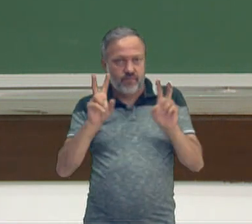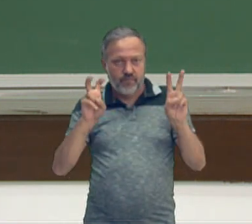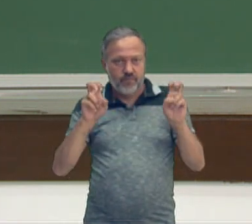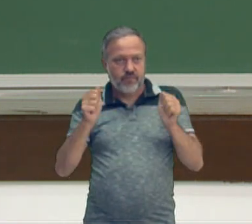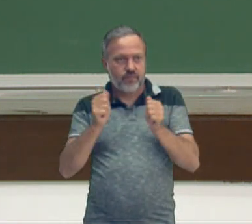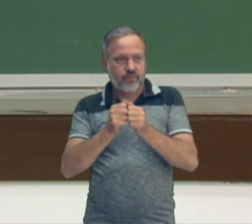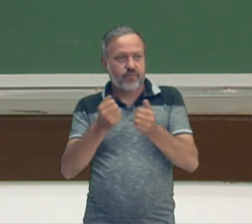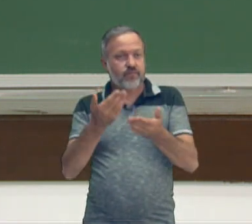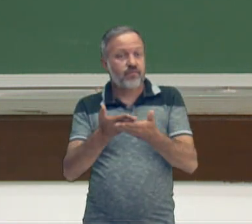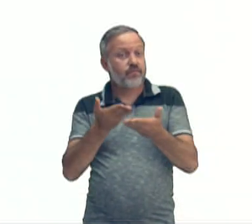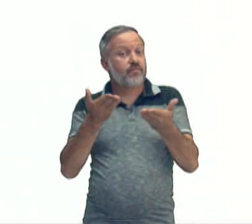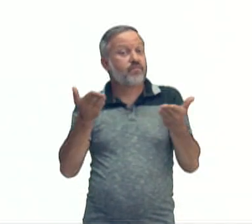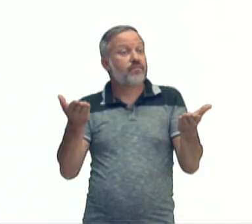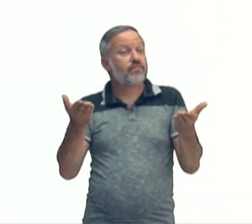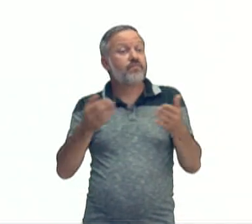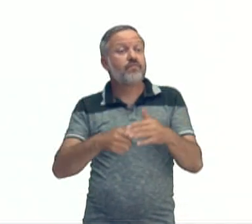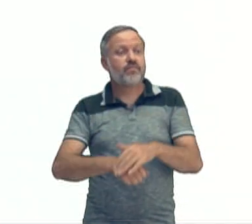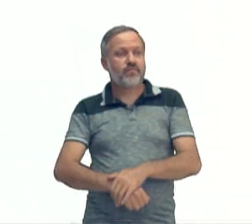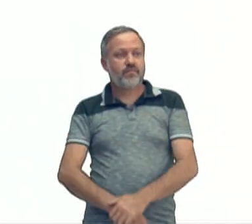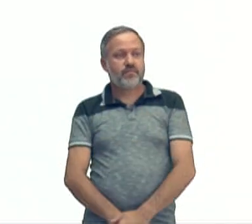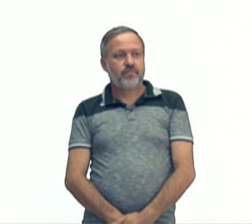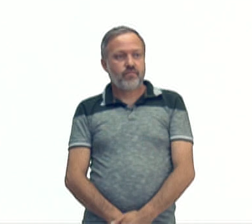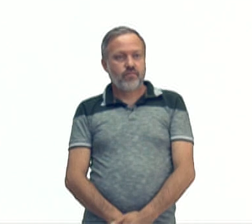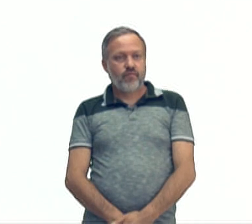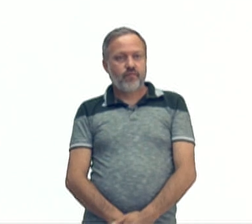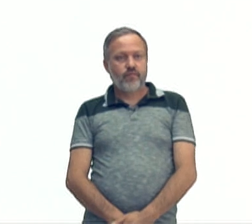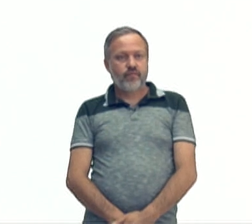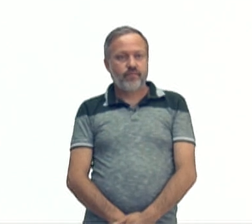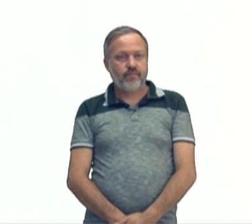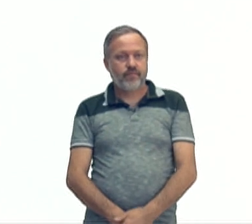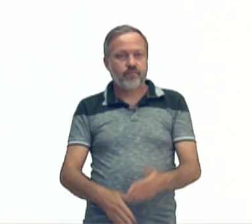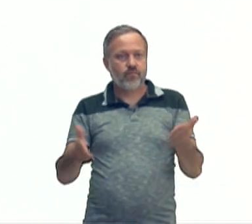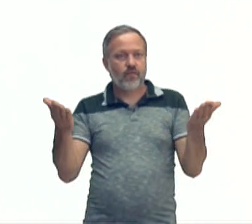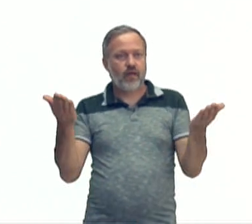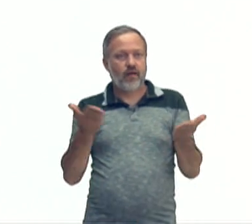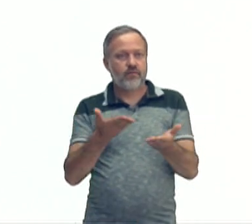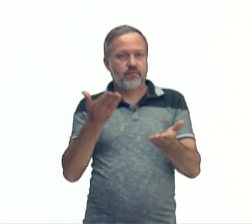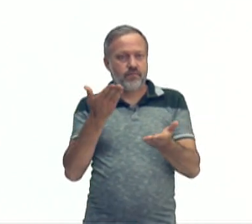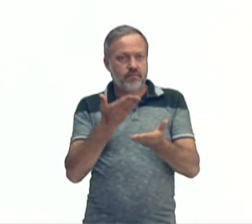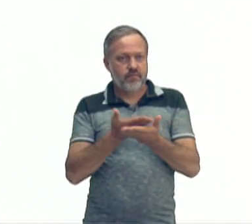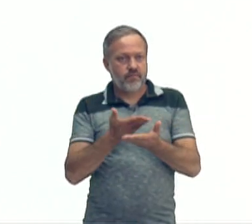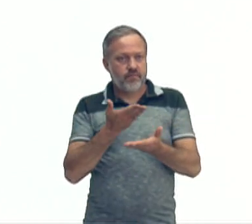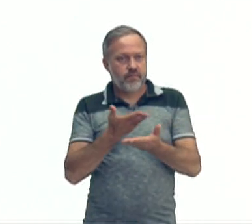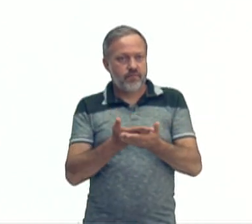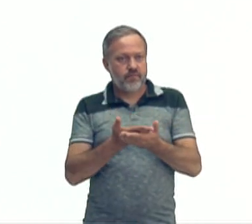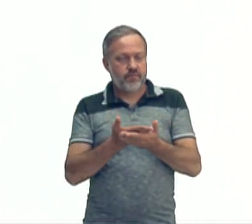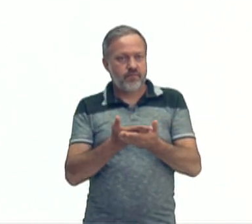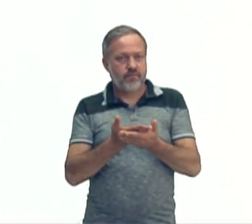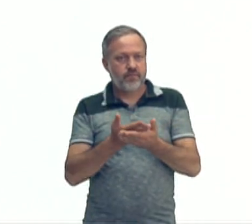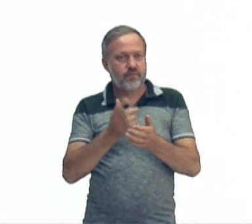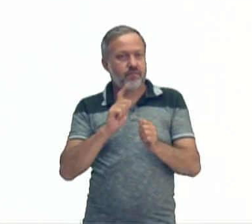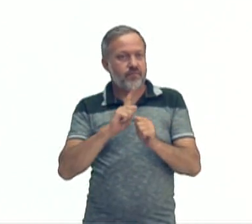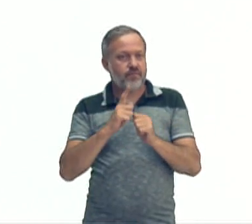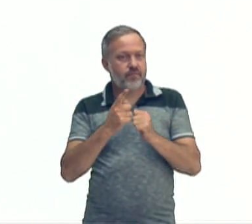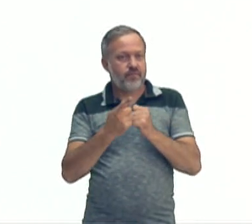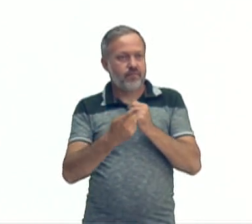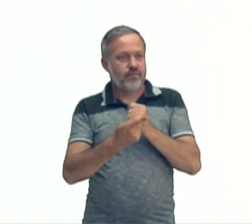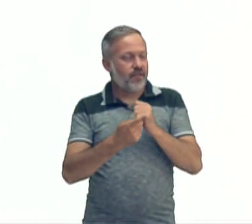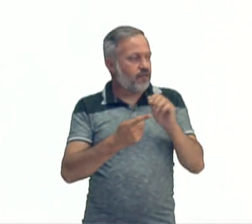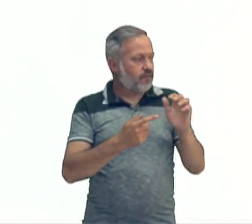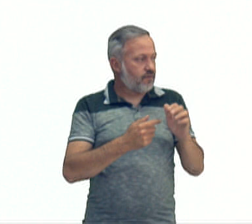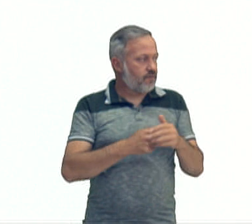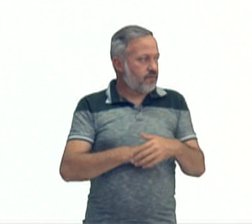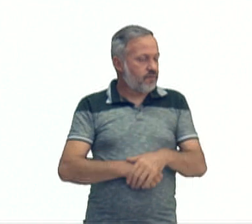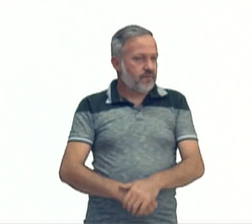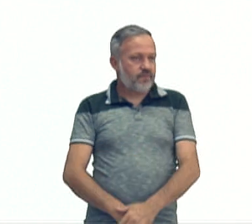aí, a gente vai ver alguns conceitos importantes, retomando conteúdos aí das aulas próximas passadas. Por